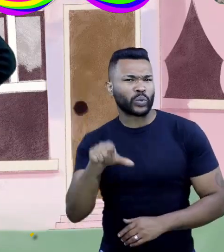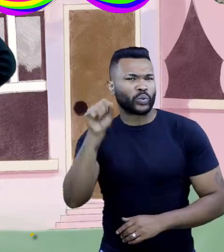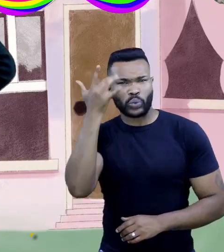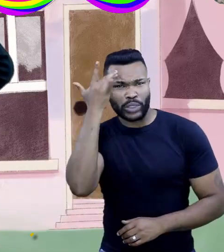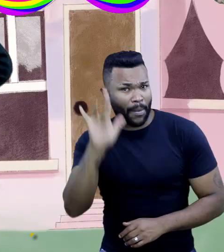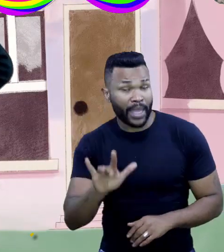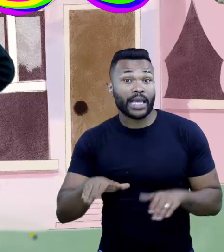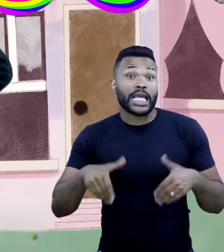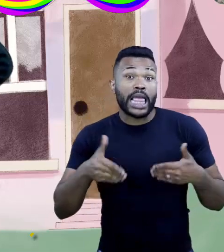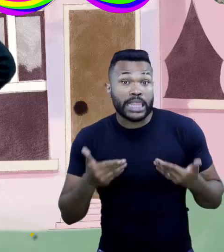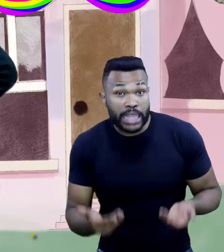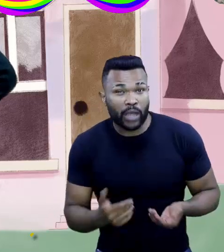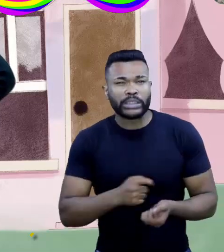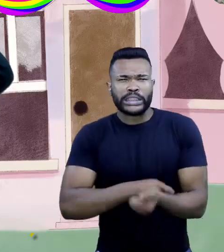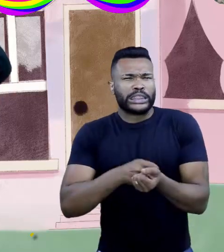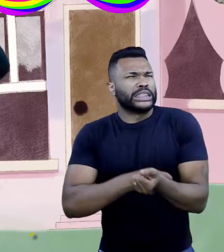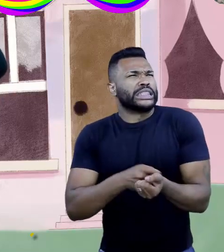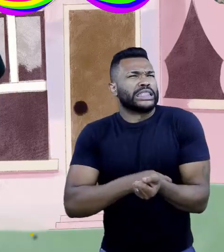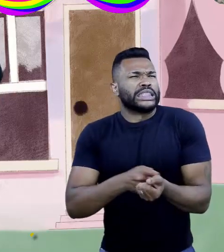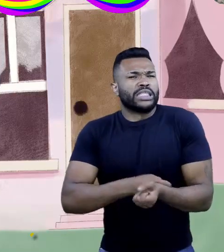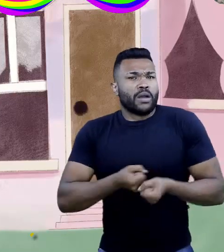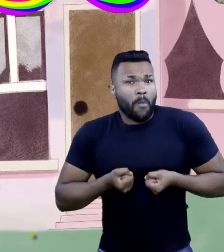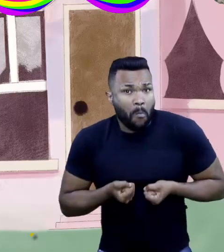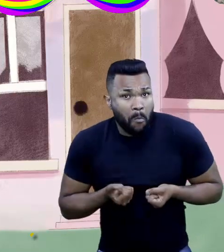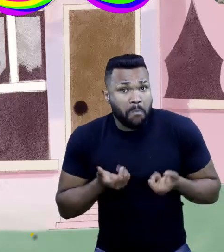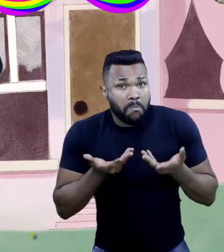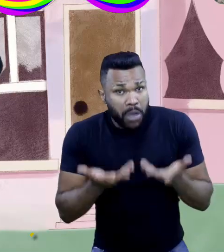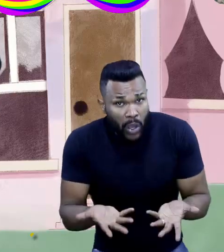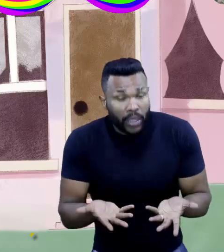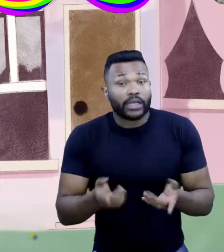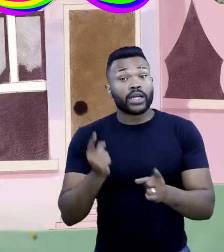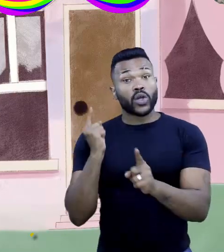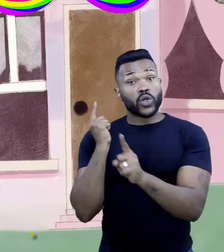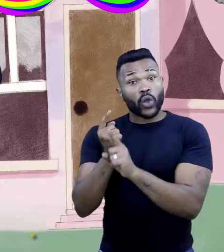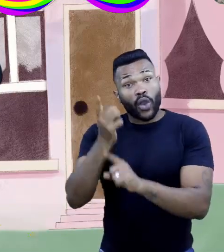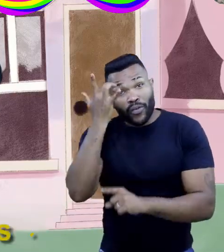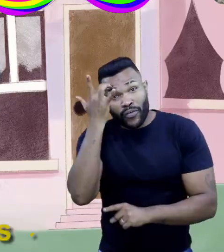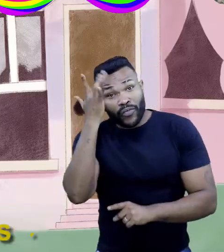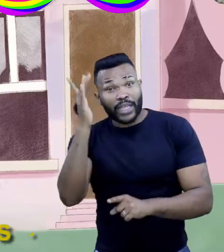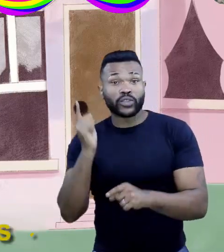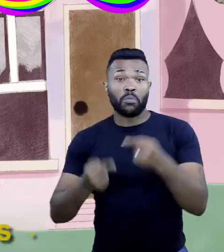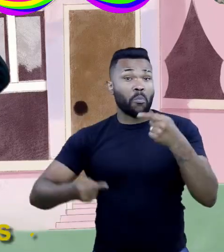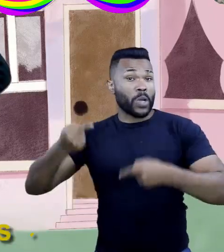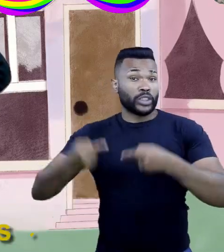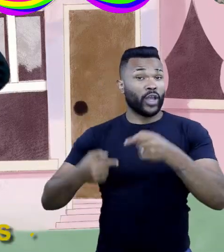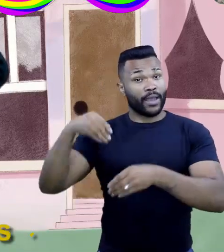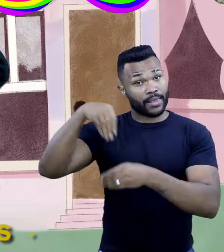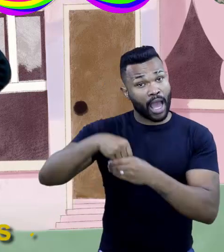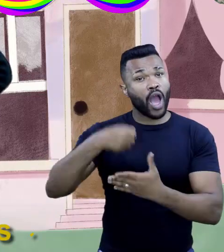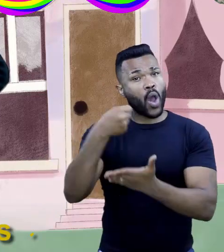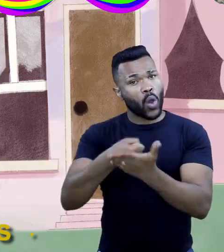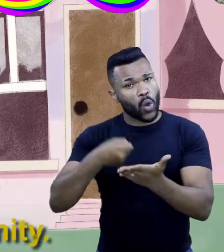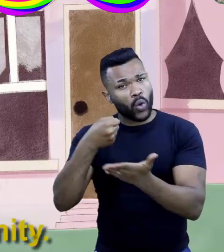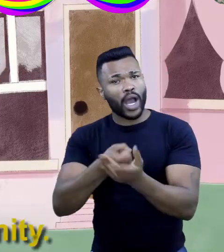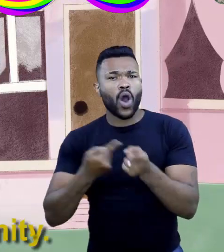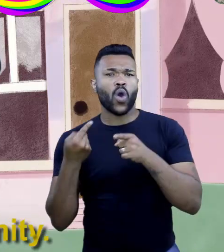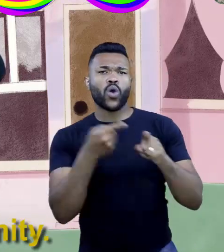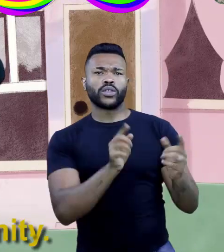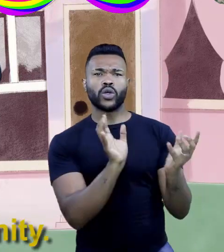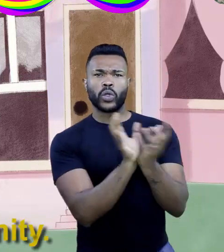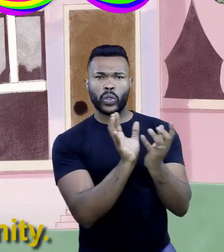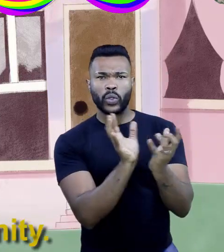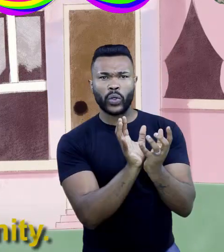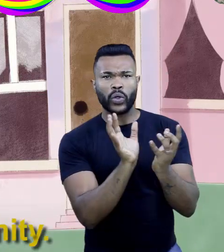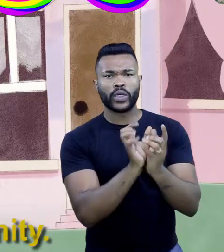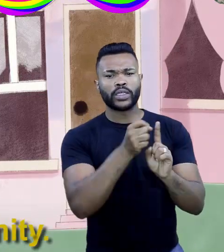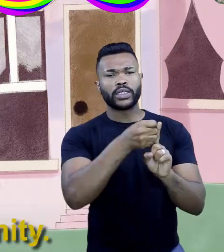nome de drag. Então, para descarregar a sua frustração, achou mais fácil entrar na política e lutar